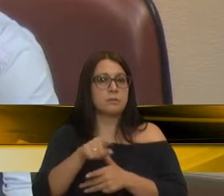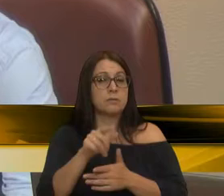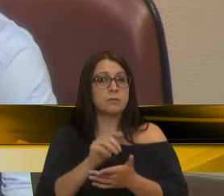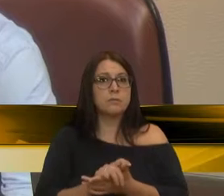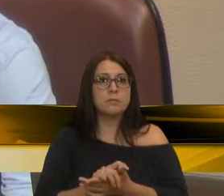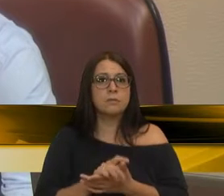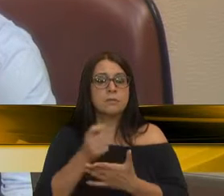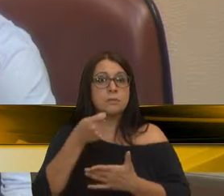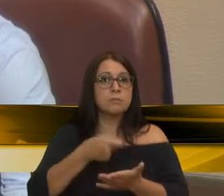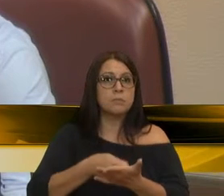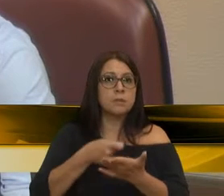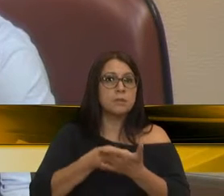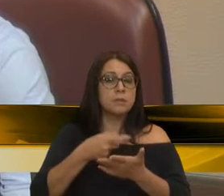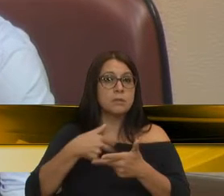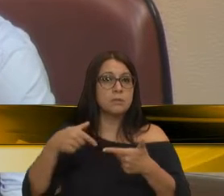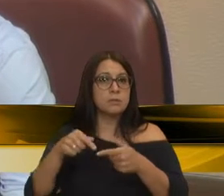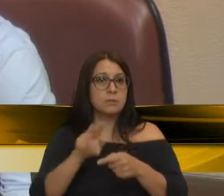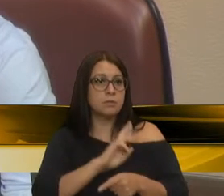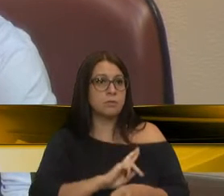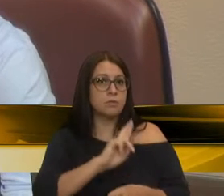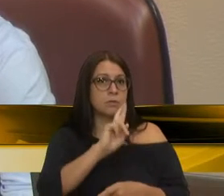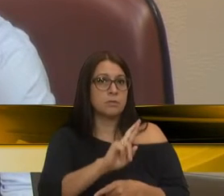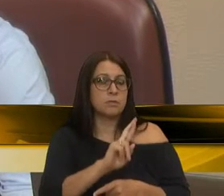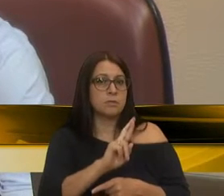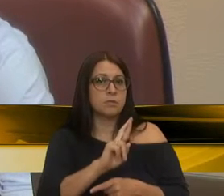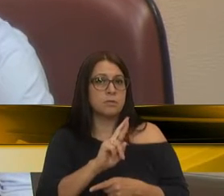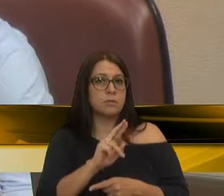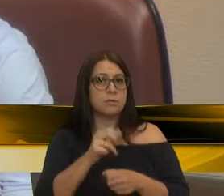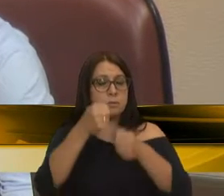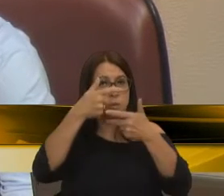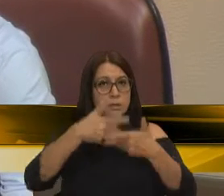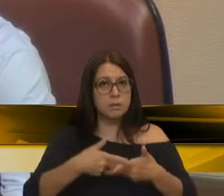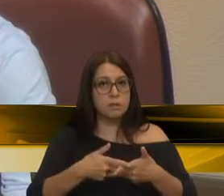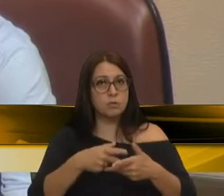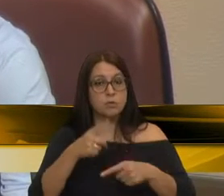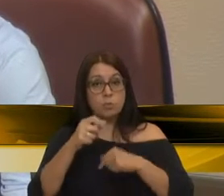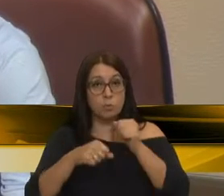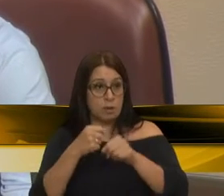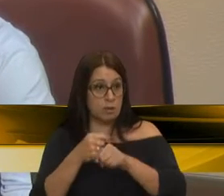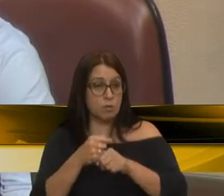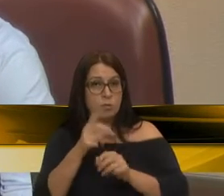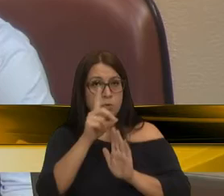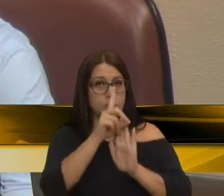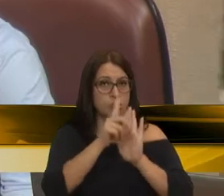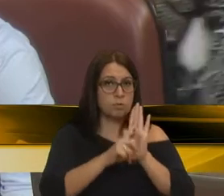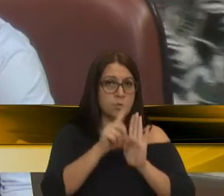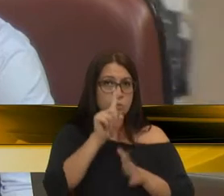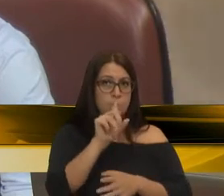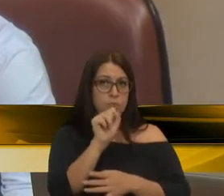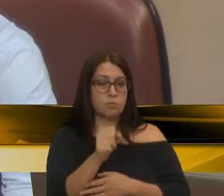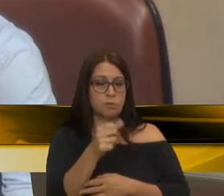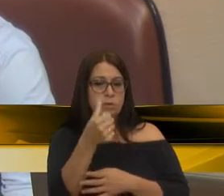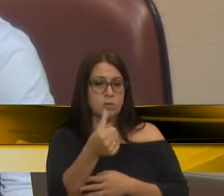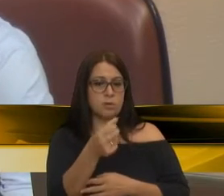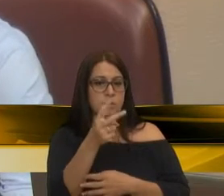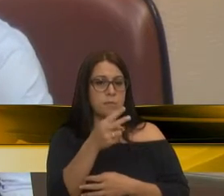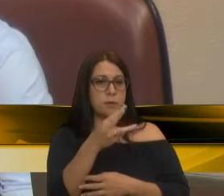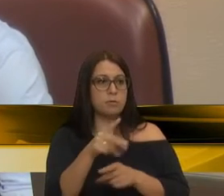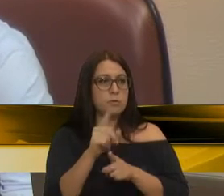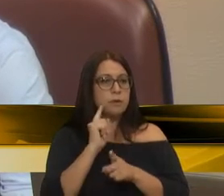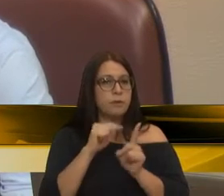ao pagamento de indenização resultante da eventual declaração de nulidade do decreto 18 1623